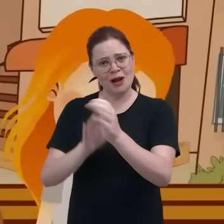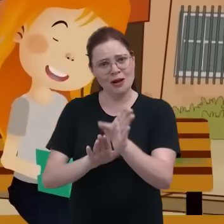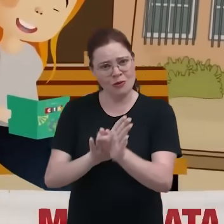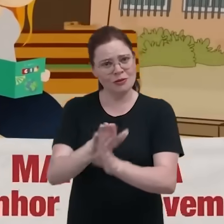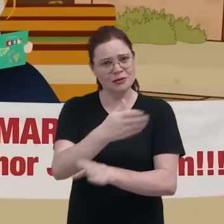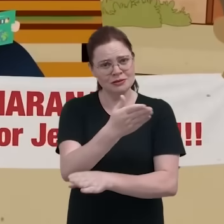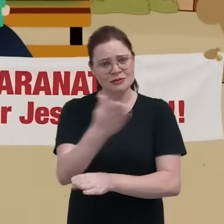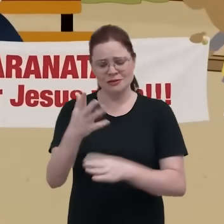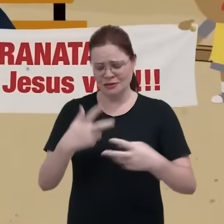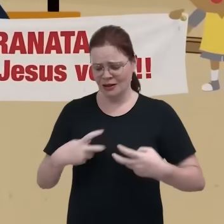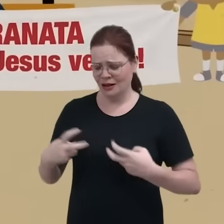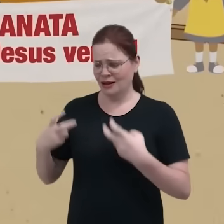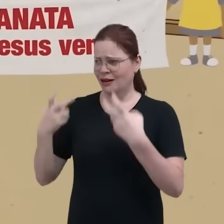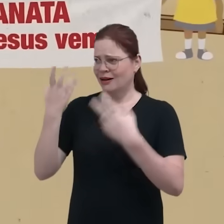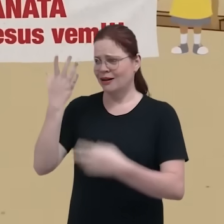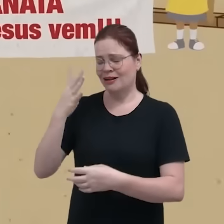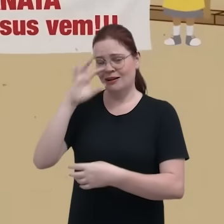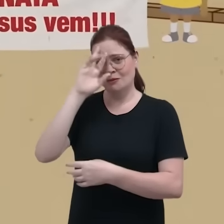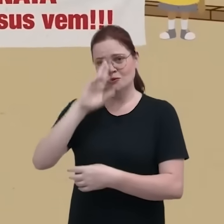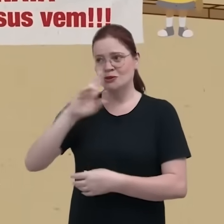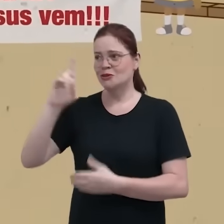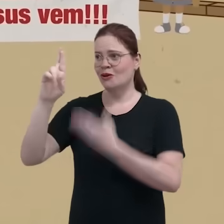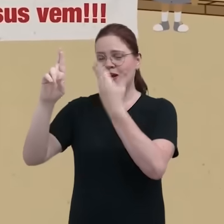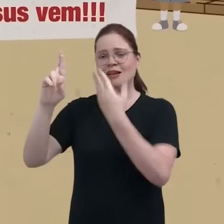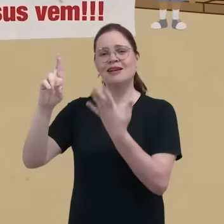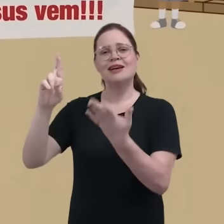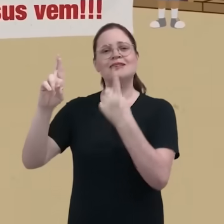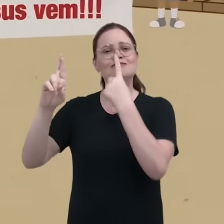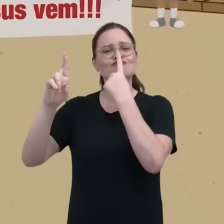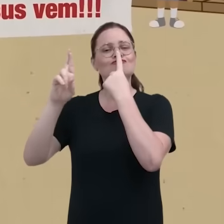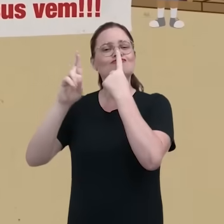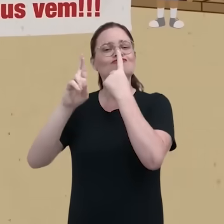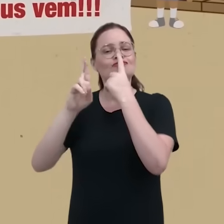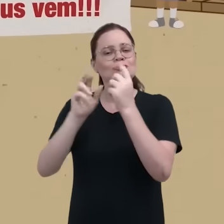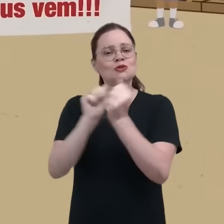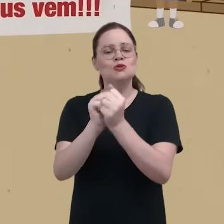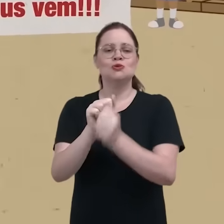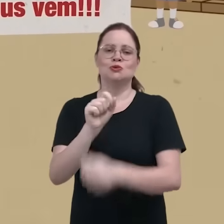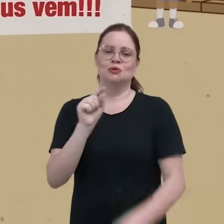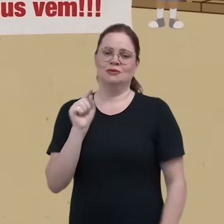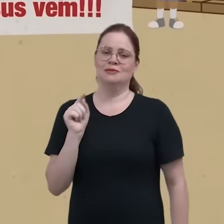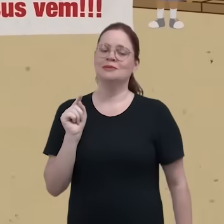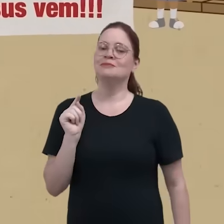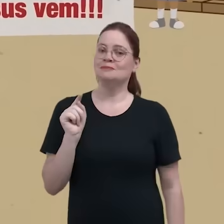e invocai-o enquanto está perto.